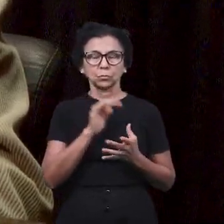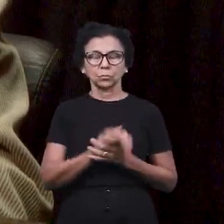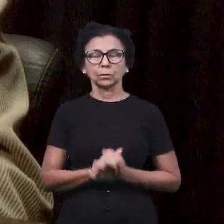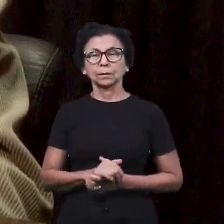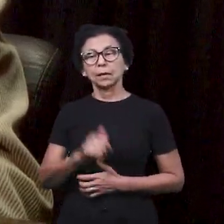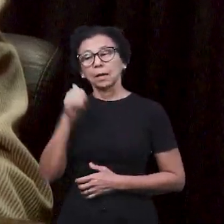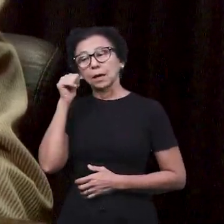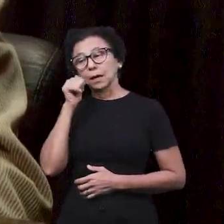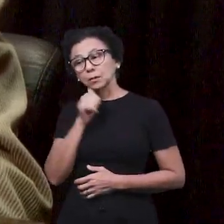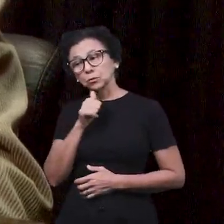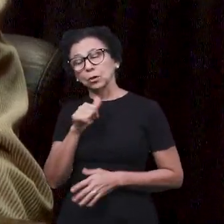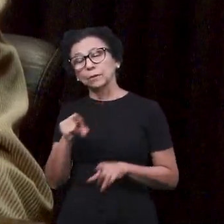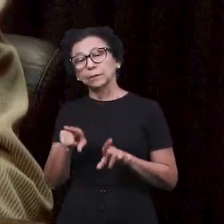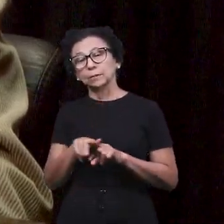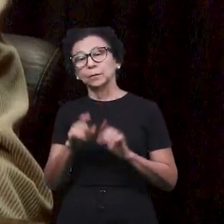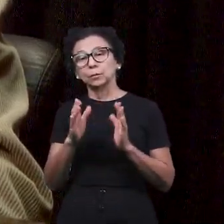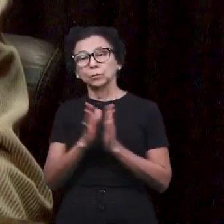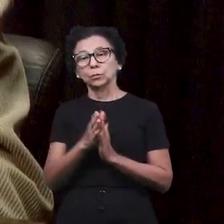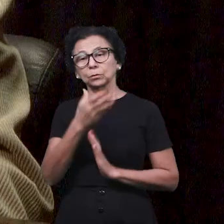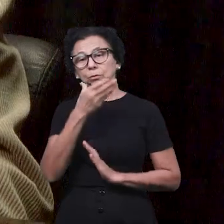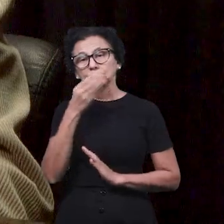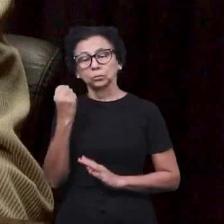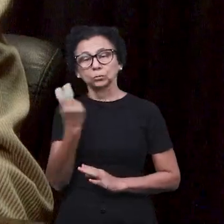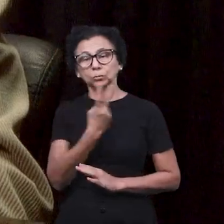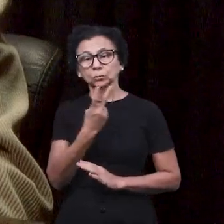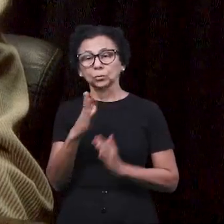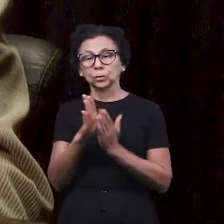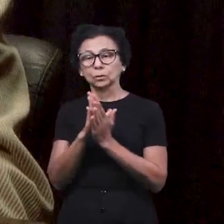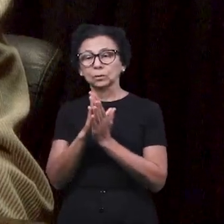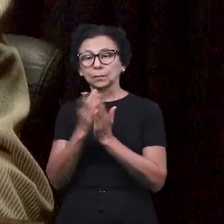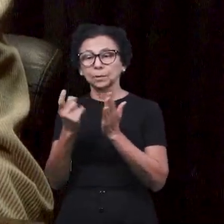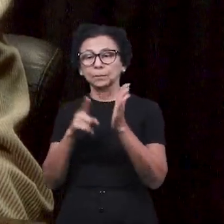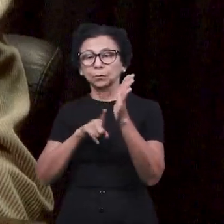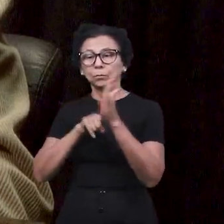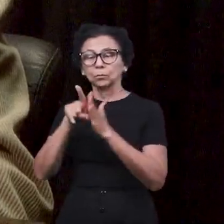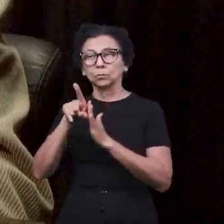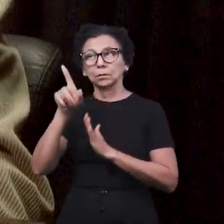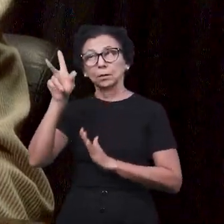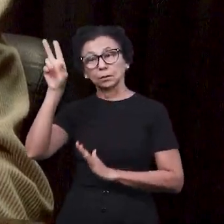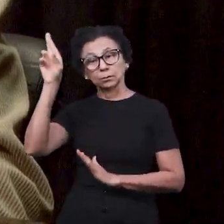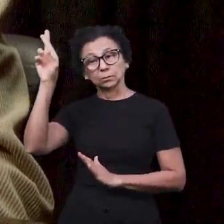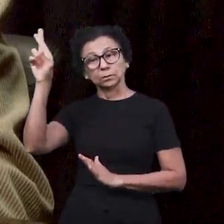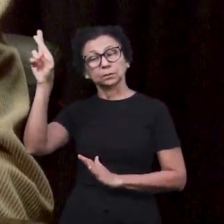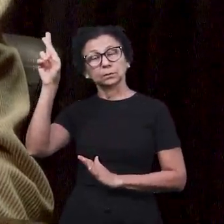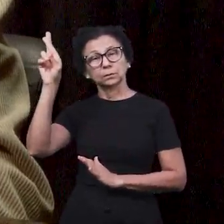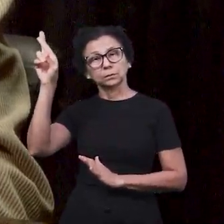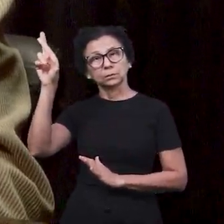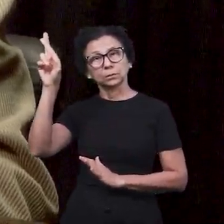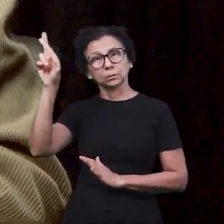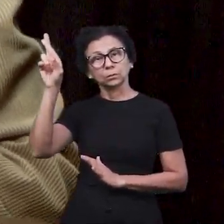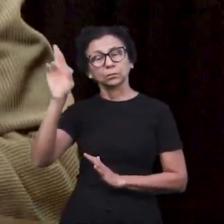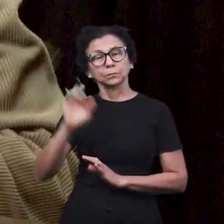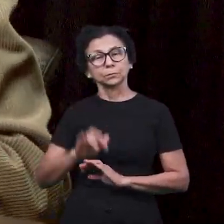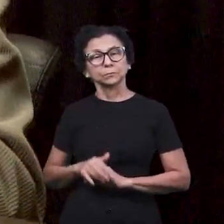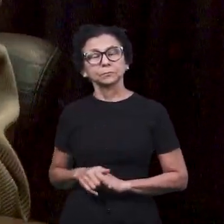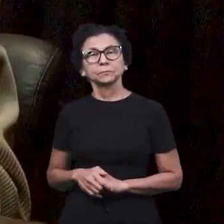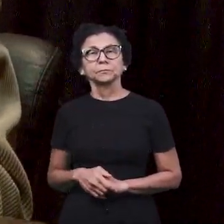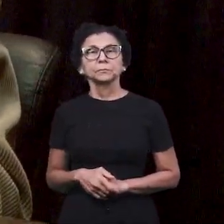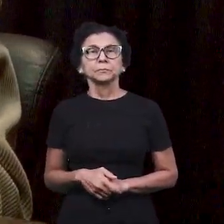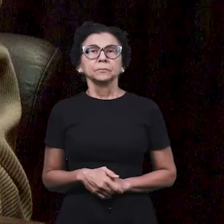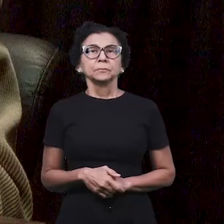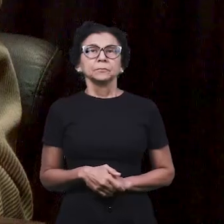a moça orou, jejuou, consultaram o Senhor, e pela consulta, eu sempre